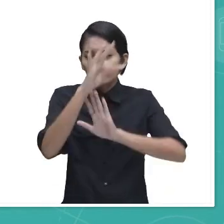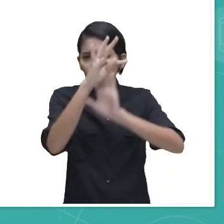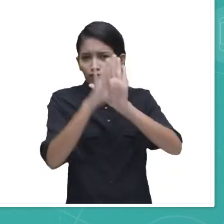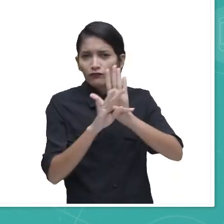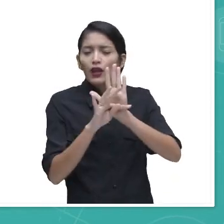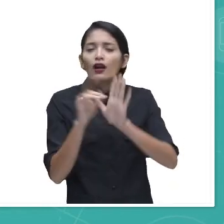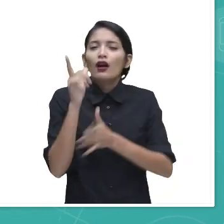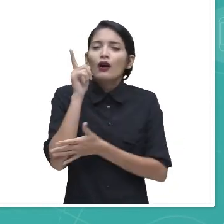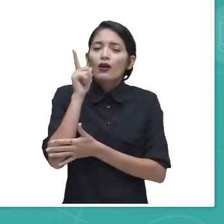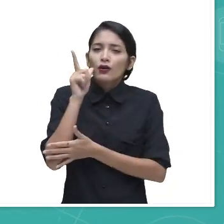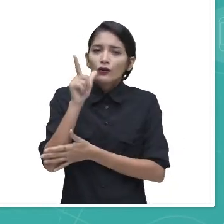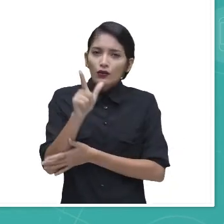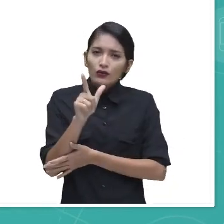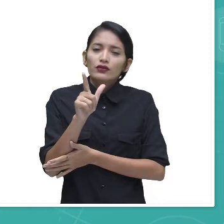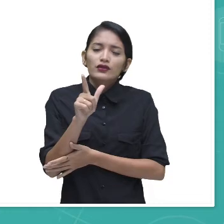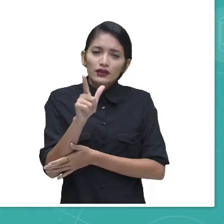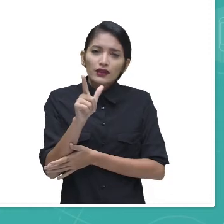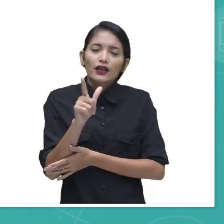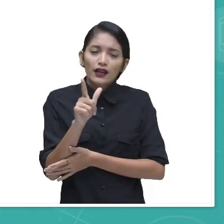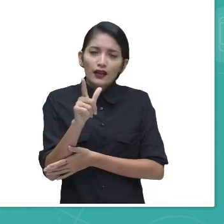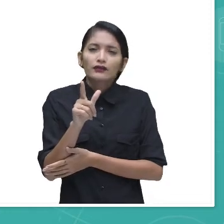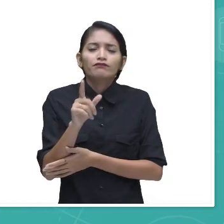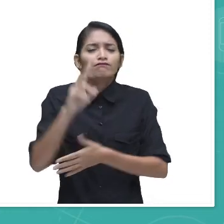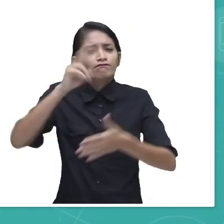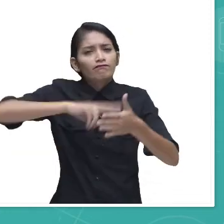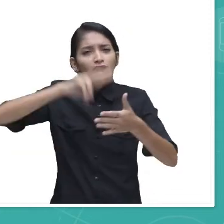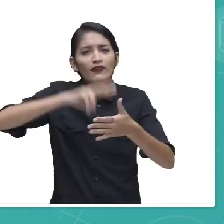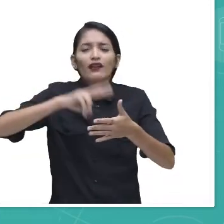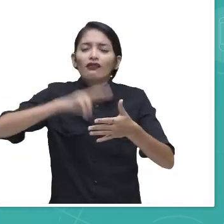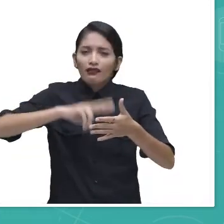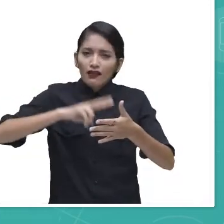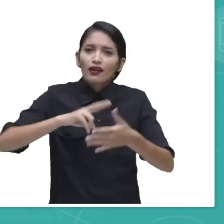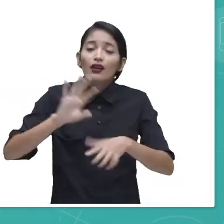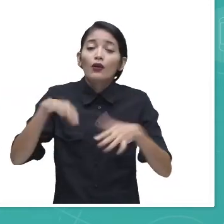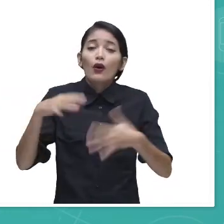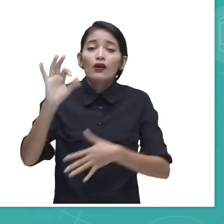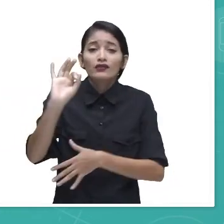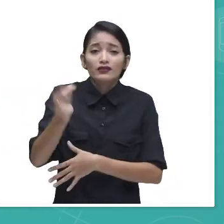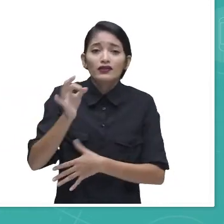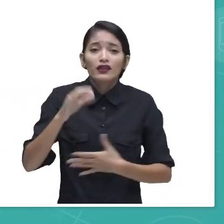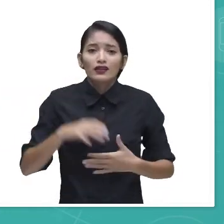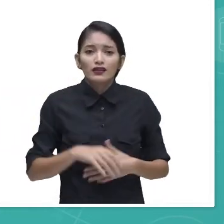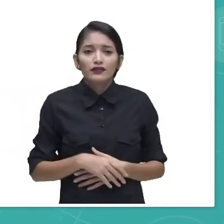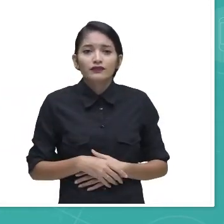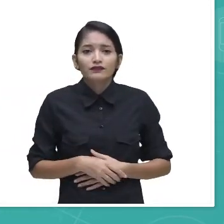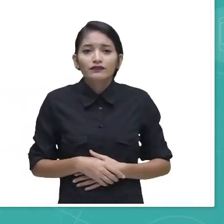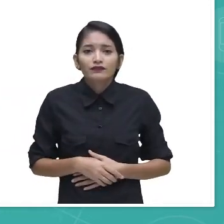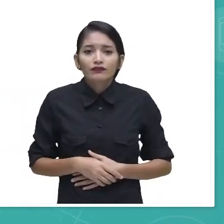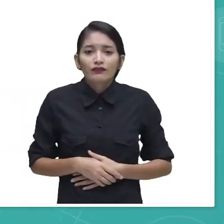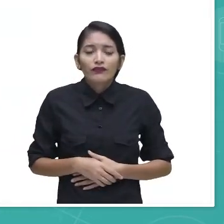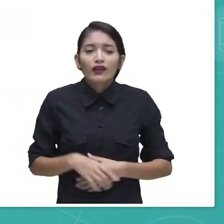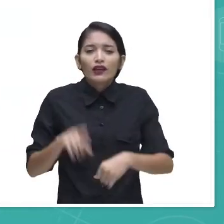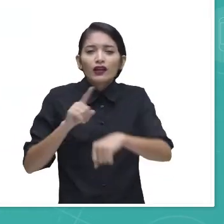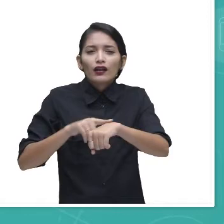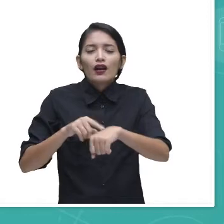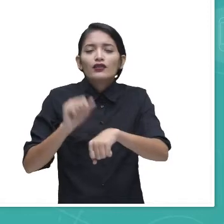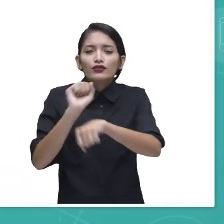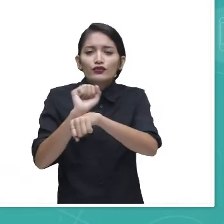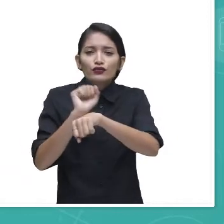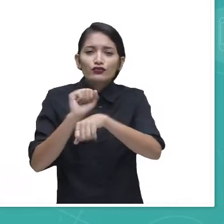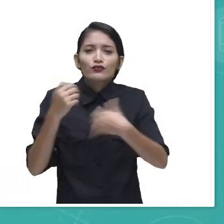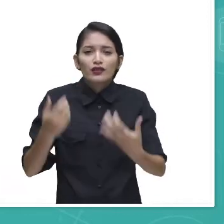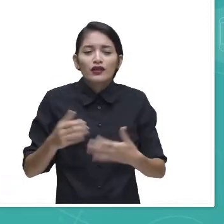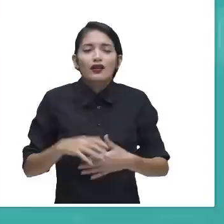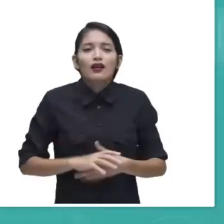você consiga chegar à alternativa correta, tá ok? Então agora um tempinho novamente para vocês